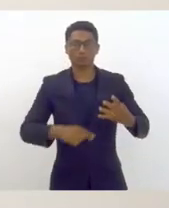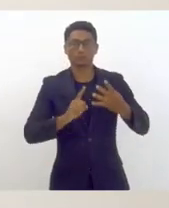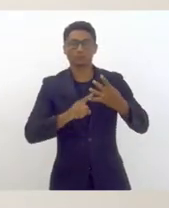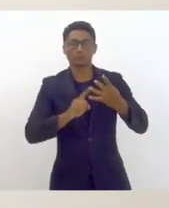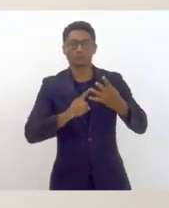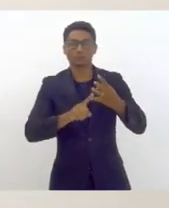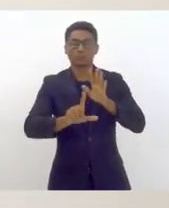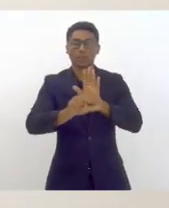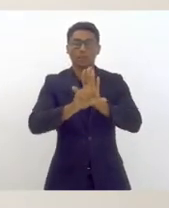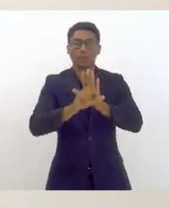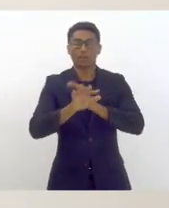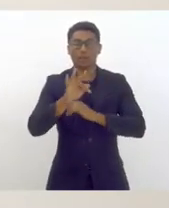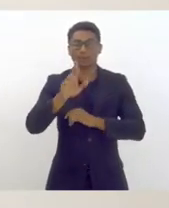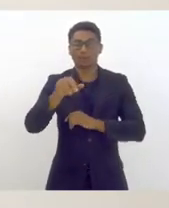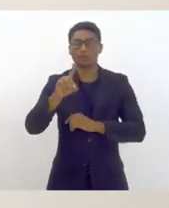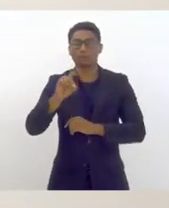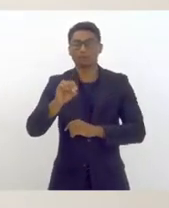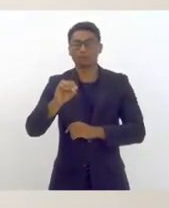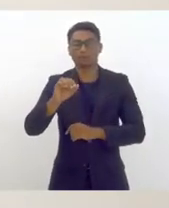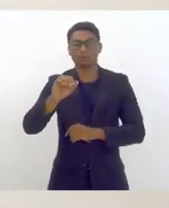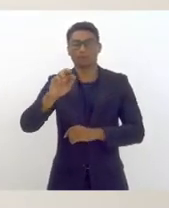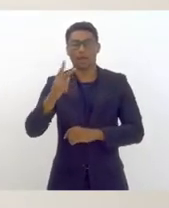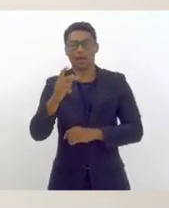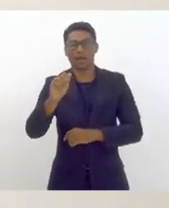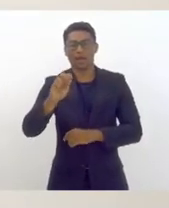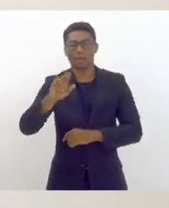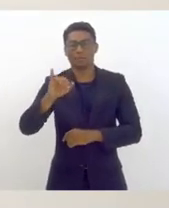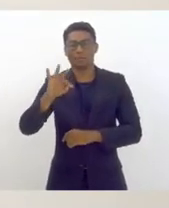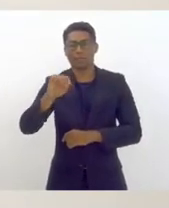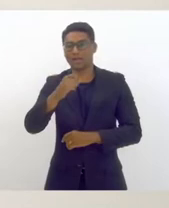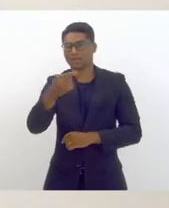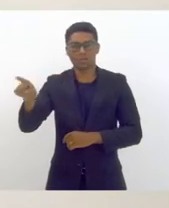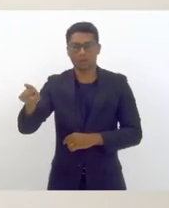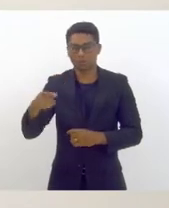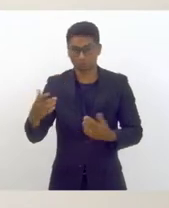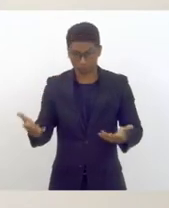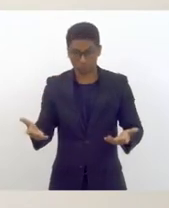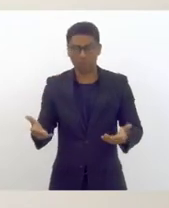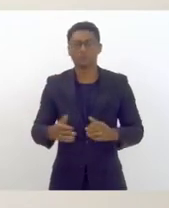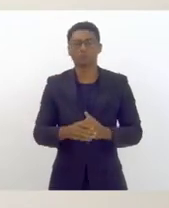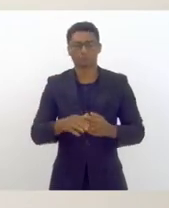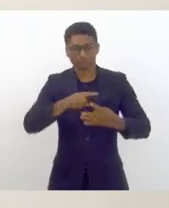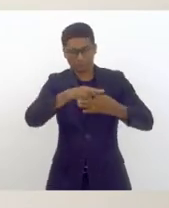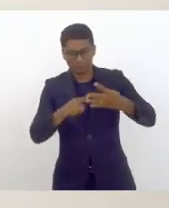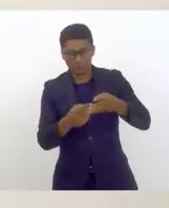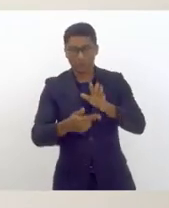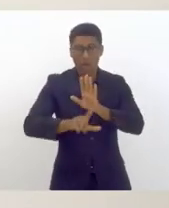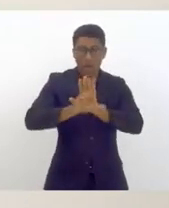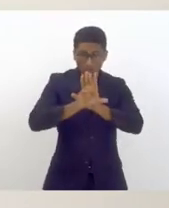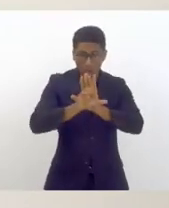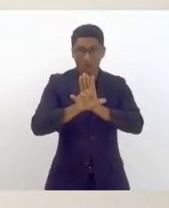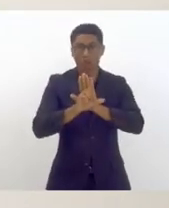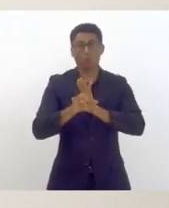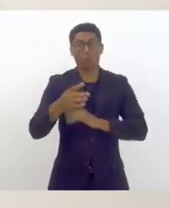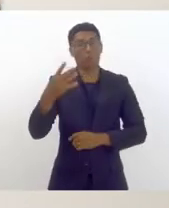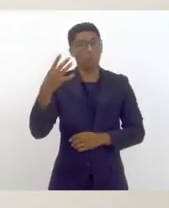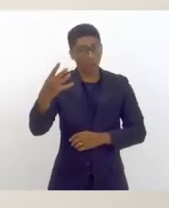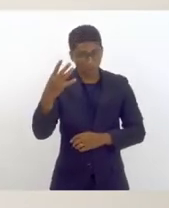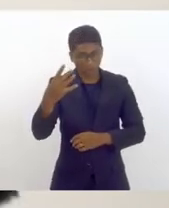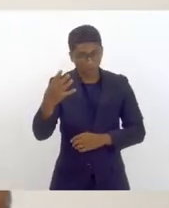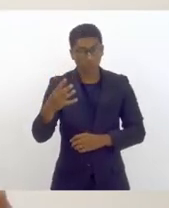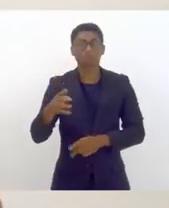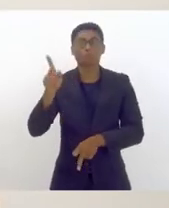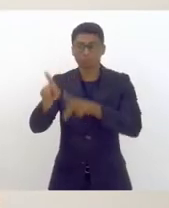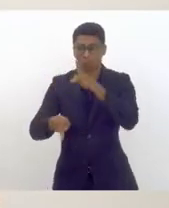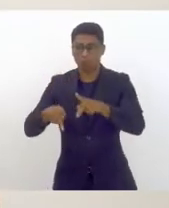por interesse social, essas 4 leis, apesar de terem sido de iniciativa popular, elas não puderam tramitar como